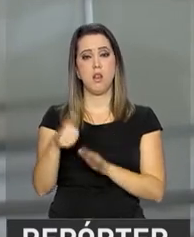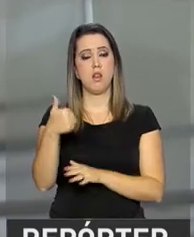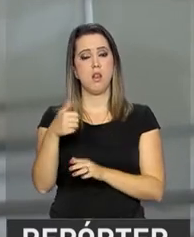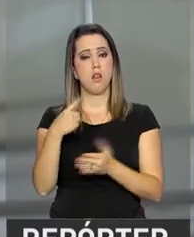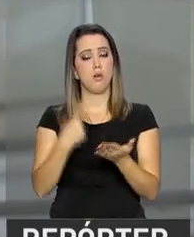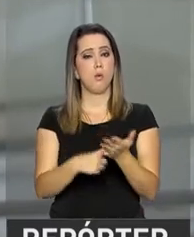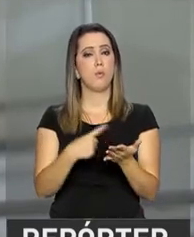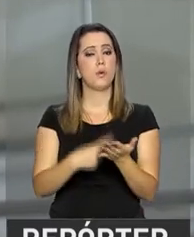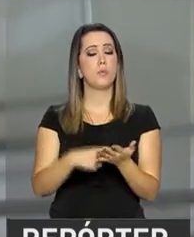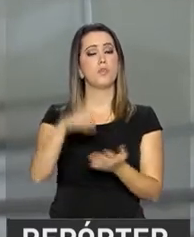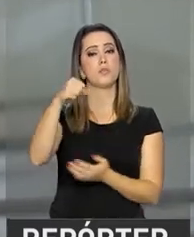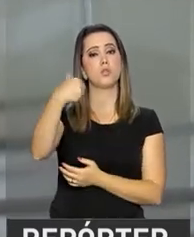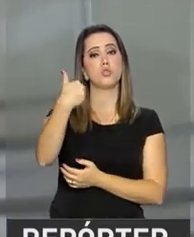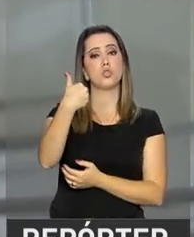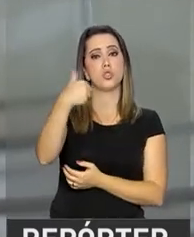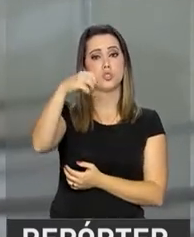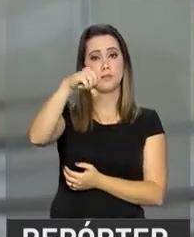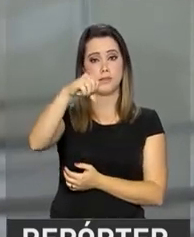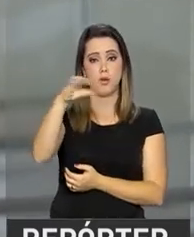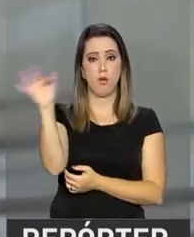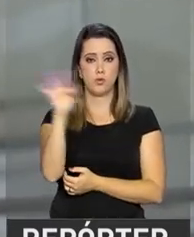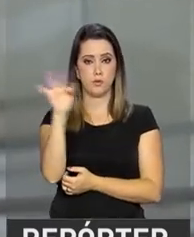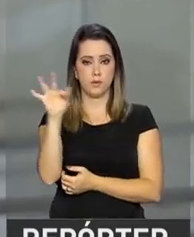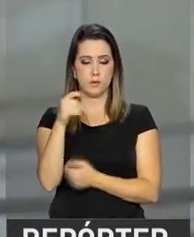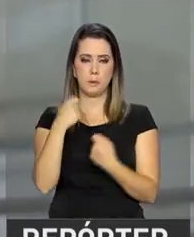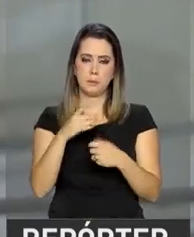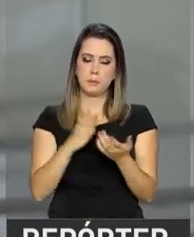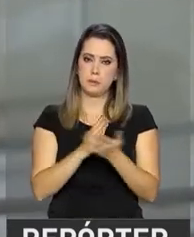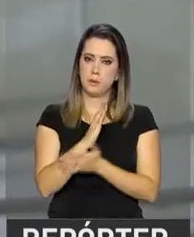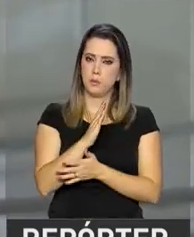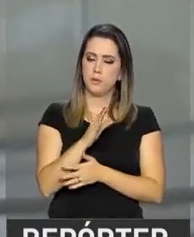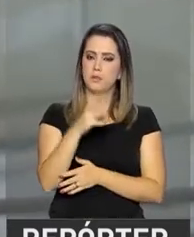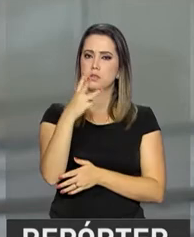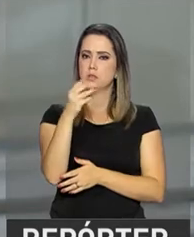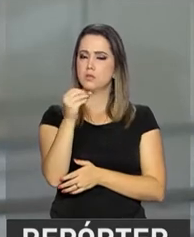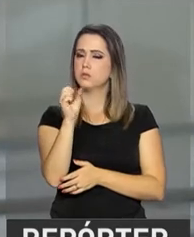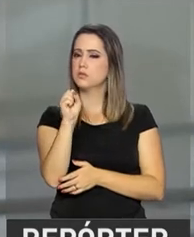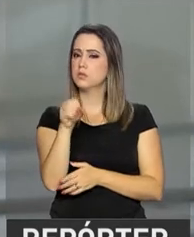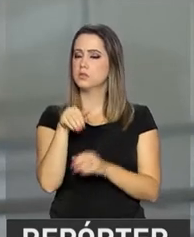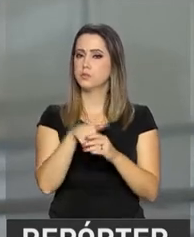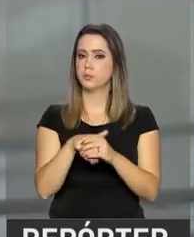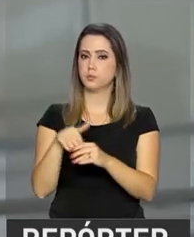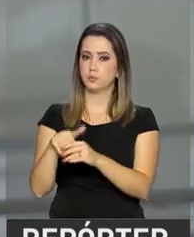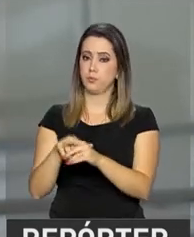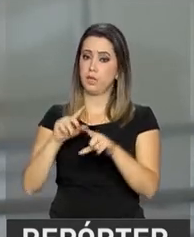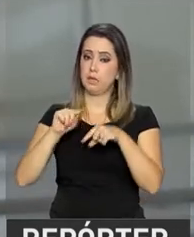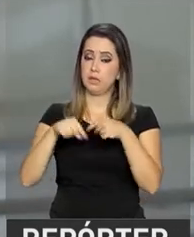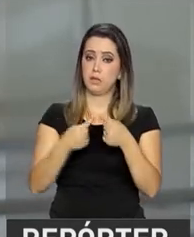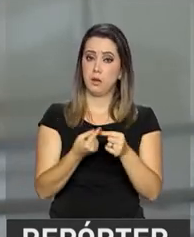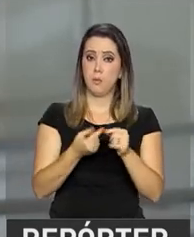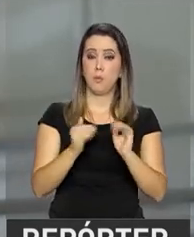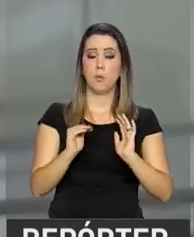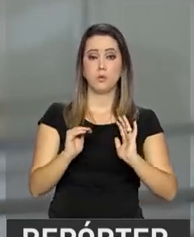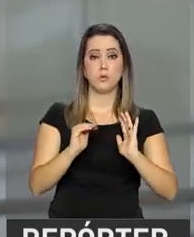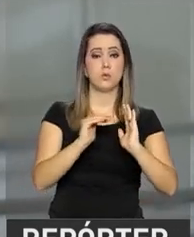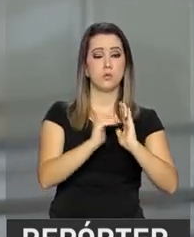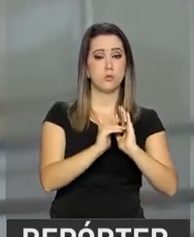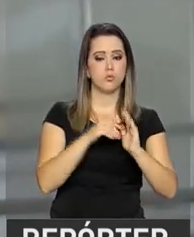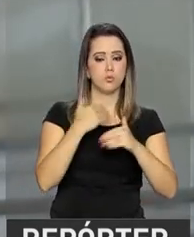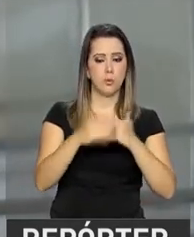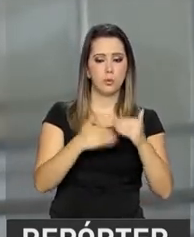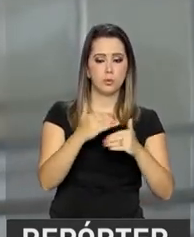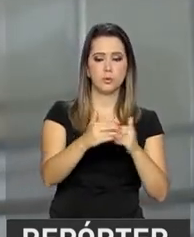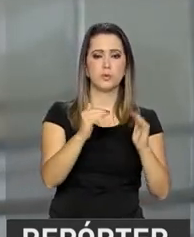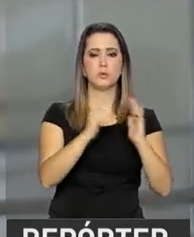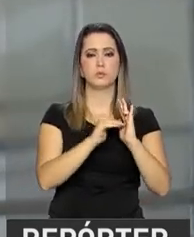de fevereiro. Para que o texto seja aprovado, são necessários 308 votos. Depois, segue a tramitação normal e